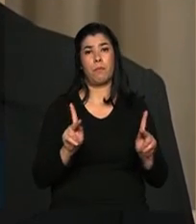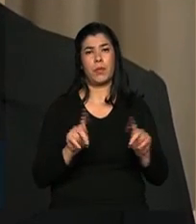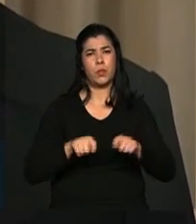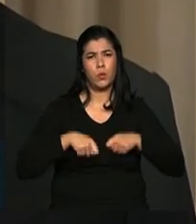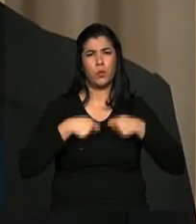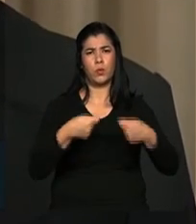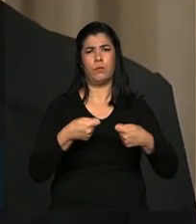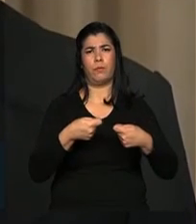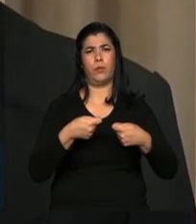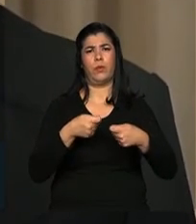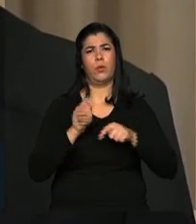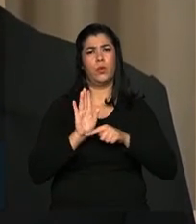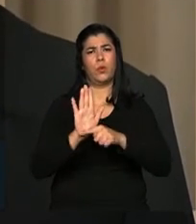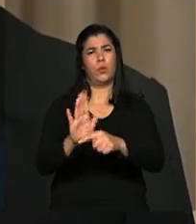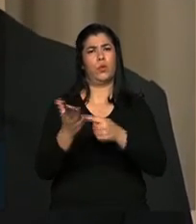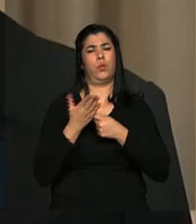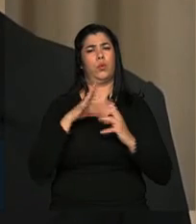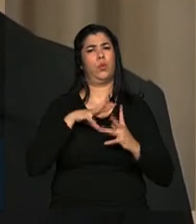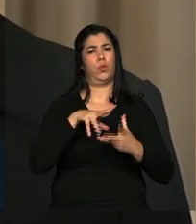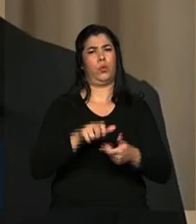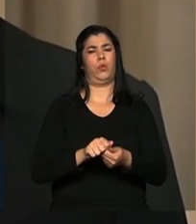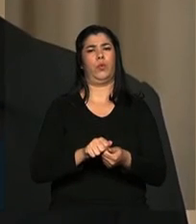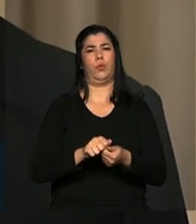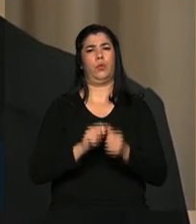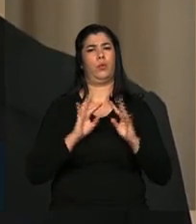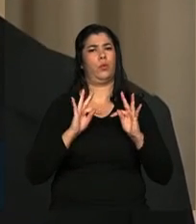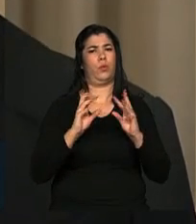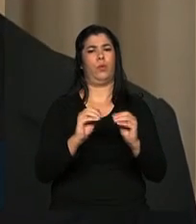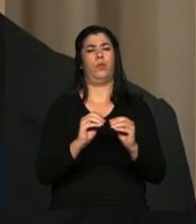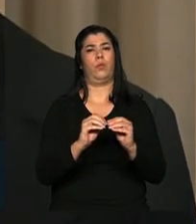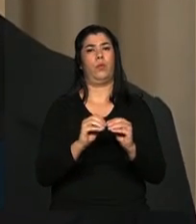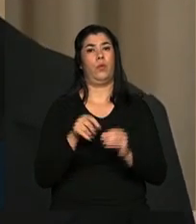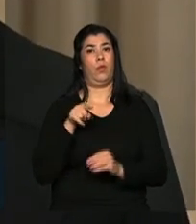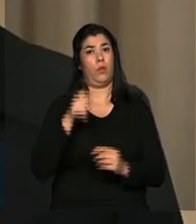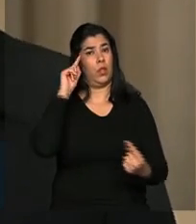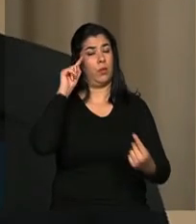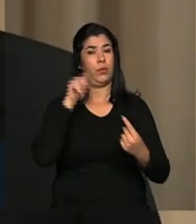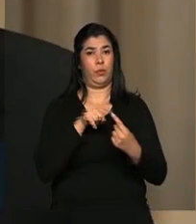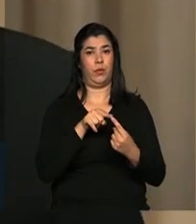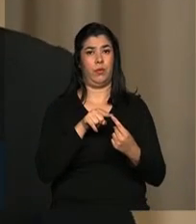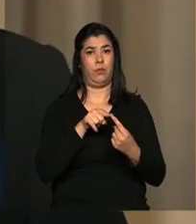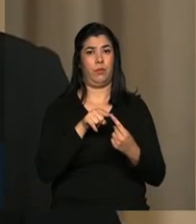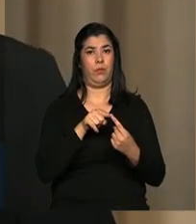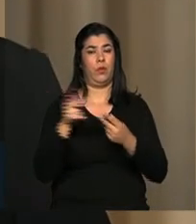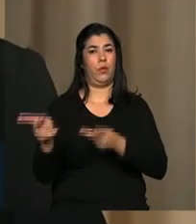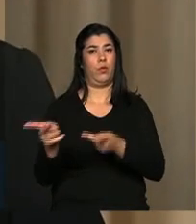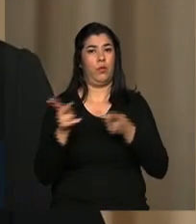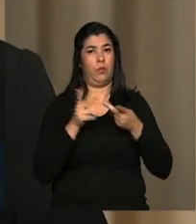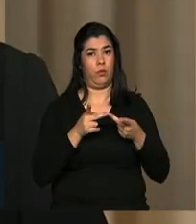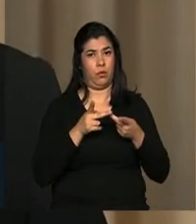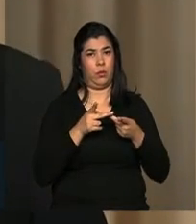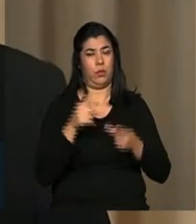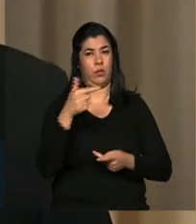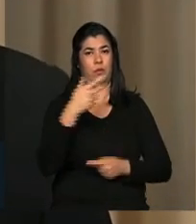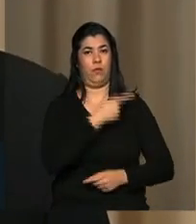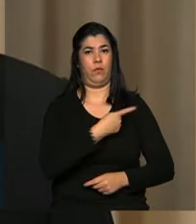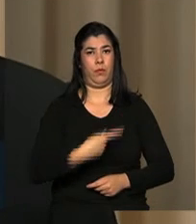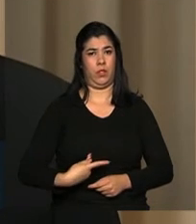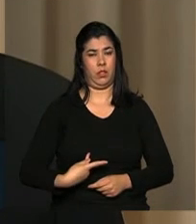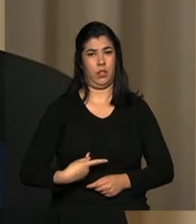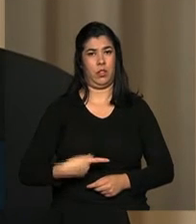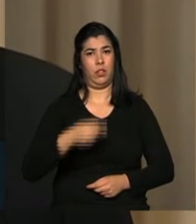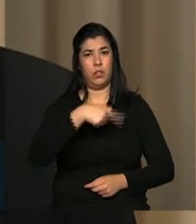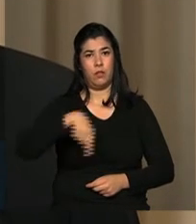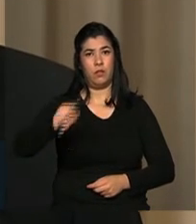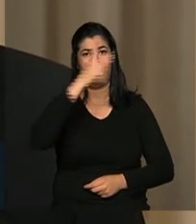esforço de cooperação do mundo inteiro. É com essa perspectiva que convido o vice-presidente Biden e